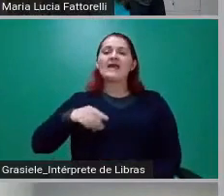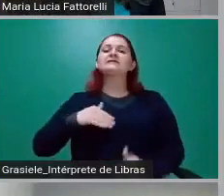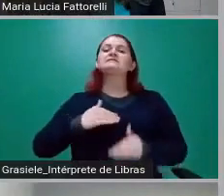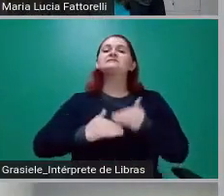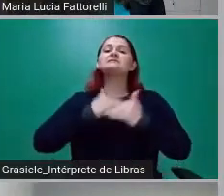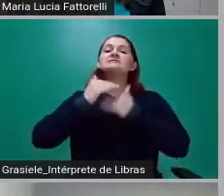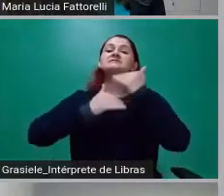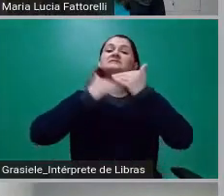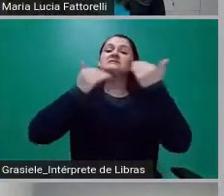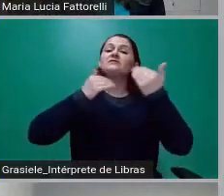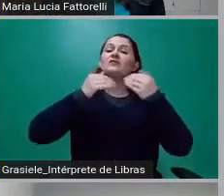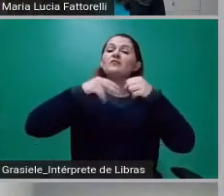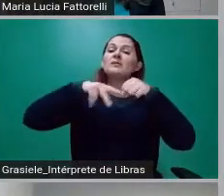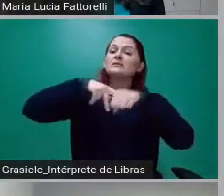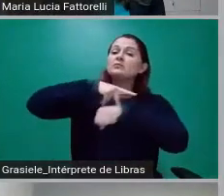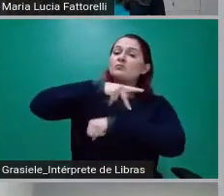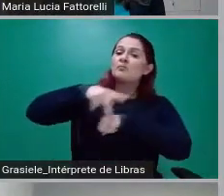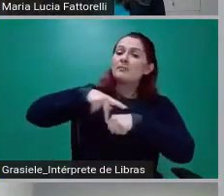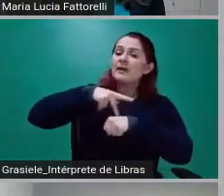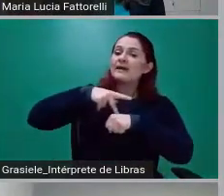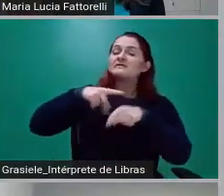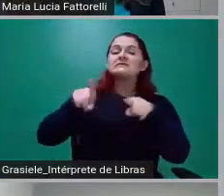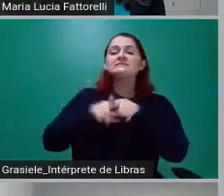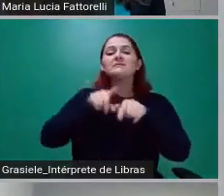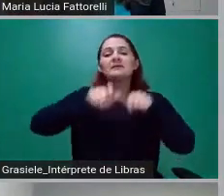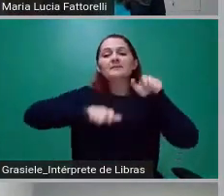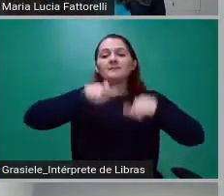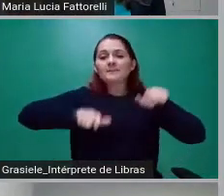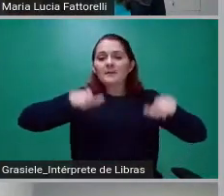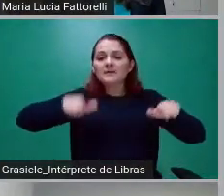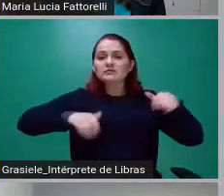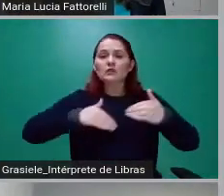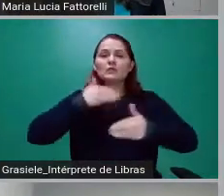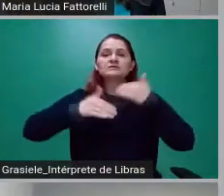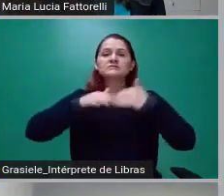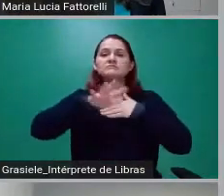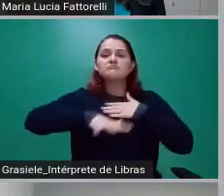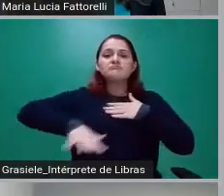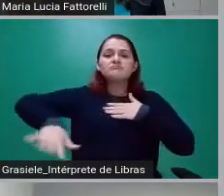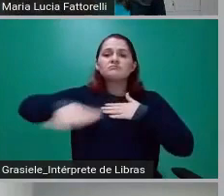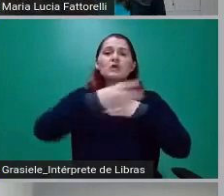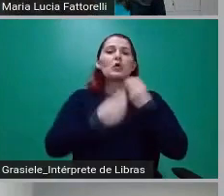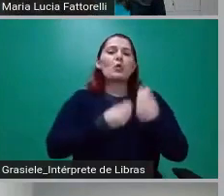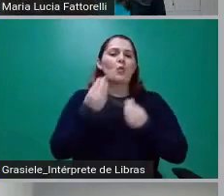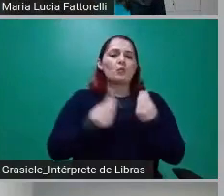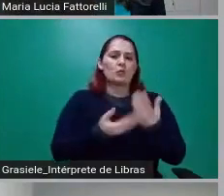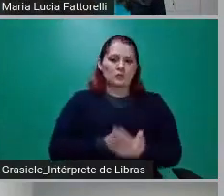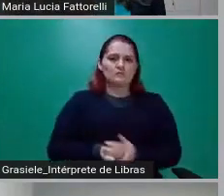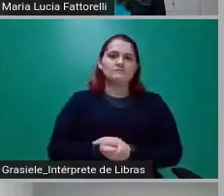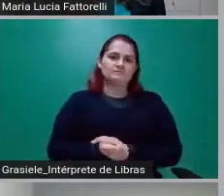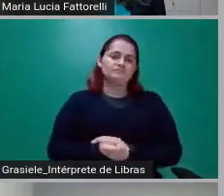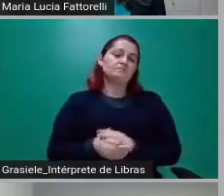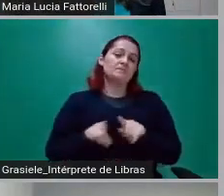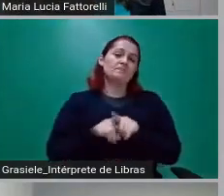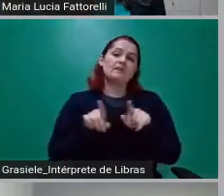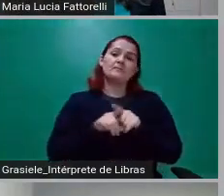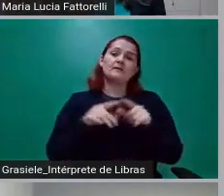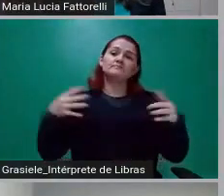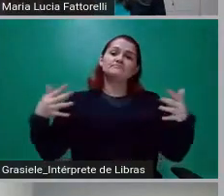das pessoas como um todo. E, muito coerentemente, com o direito